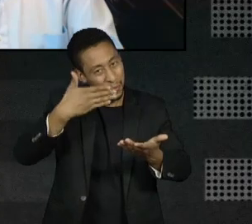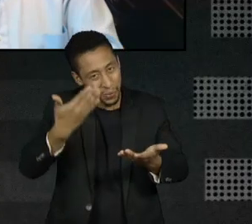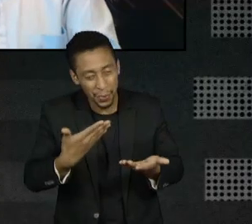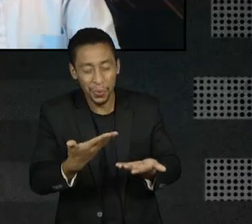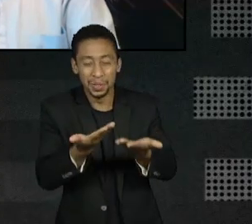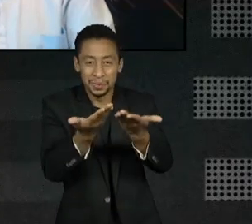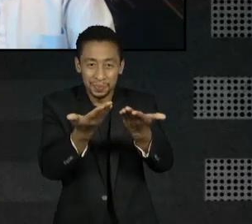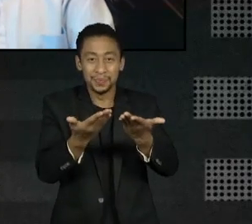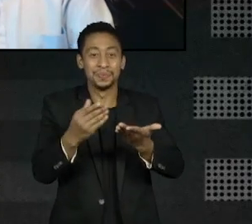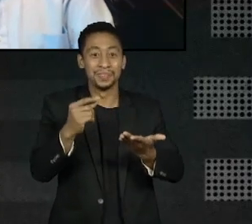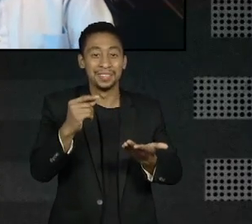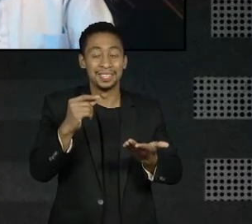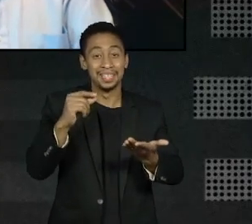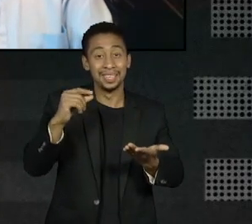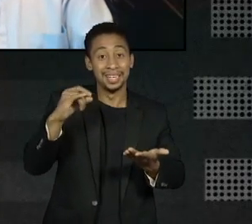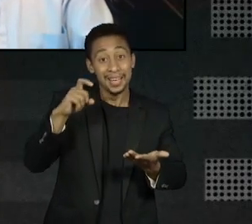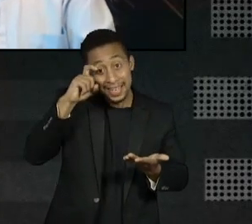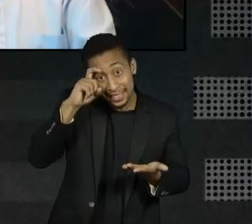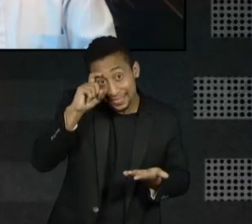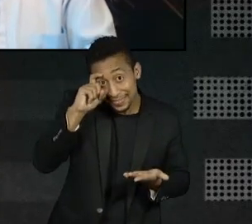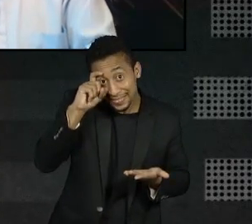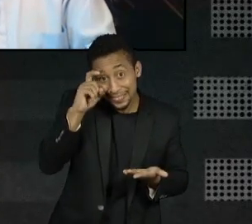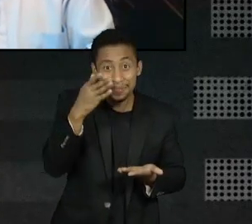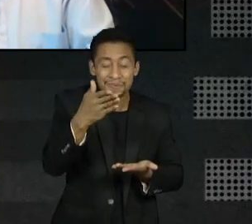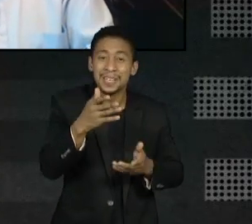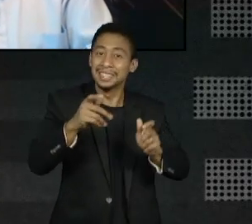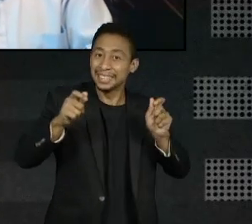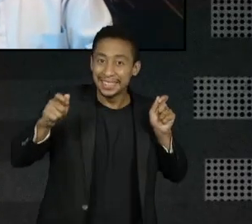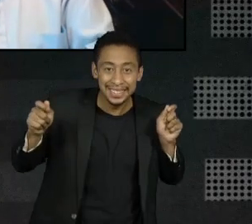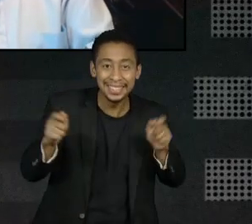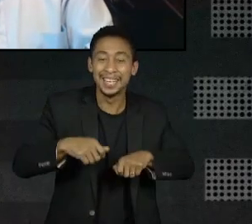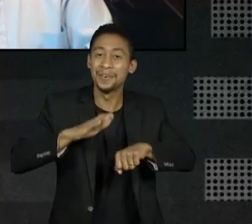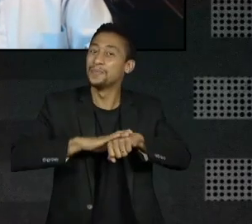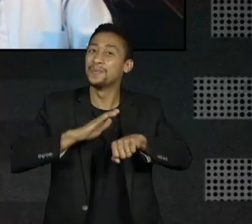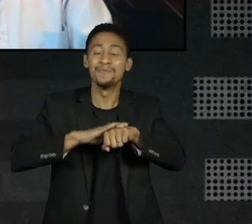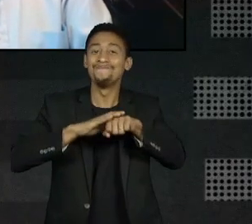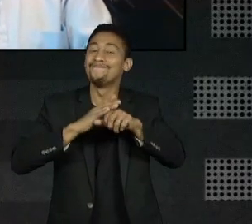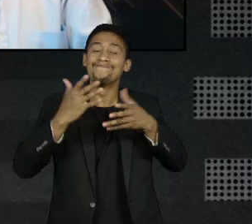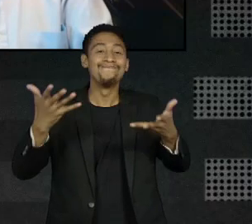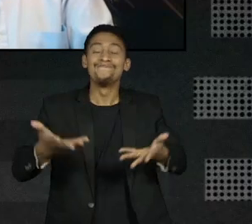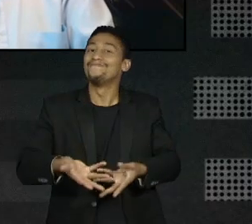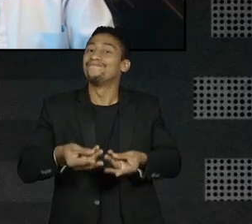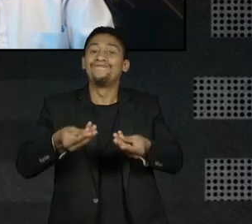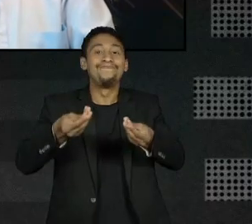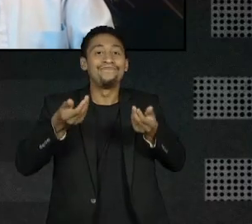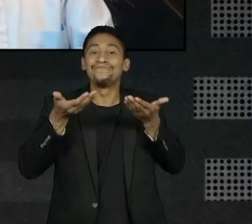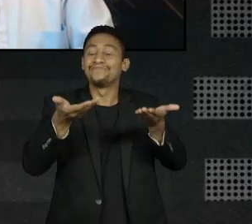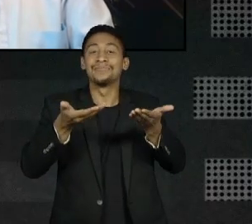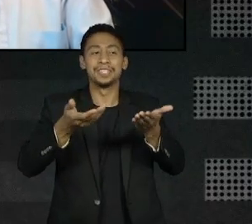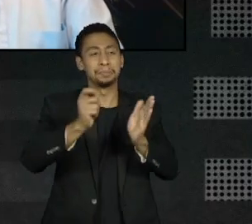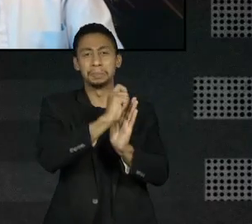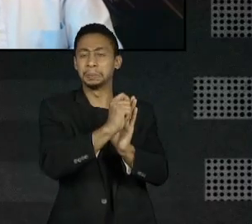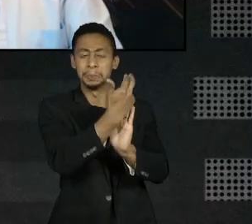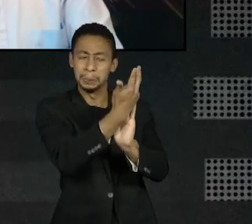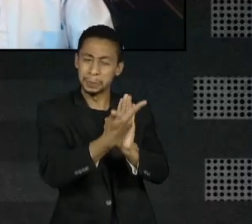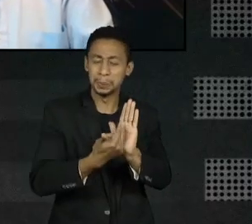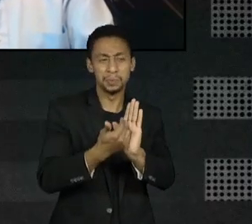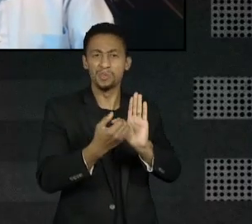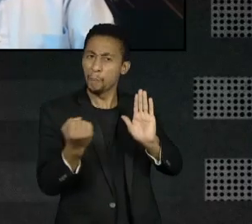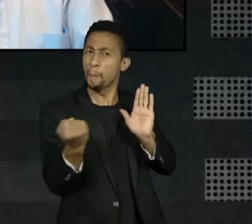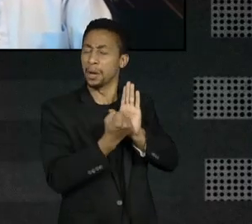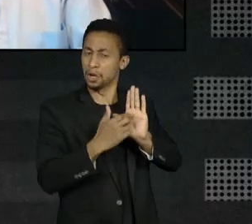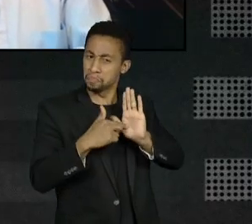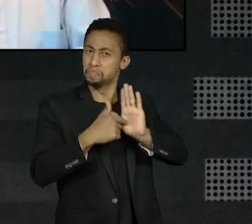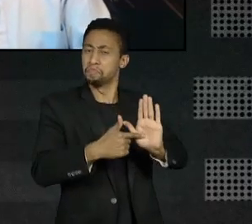de Souza como aquele que é capaz de ilustrar no sentido mais expressivo da palavra, dando um sentido marcante